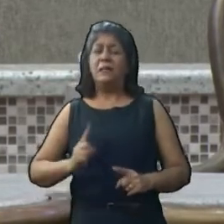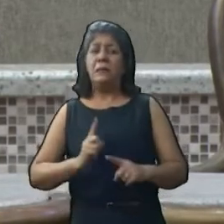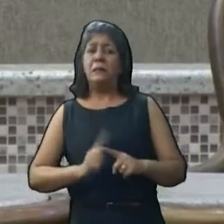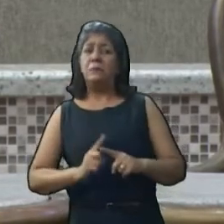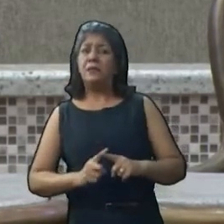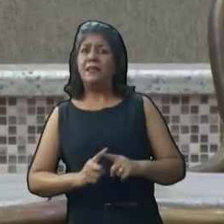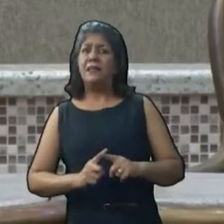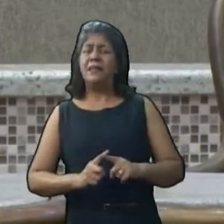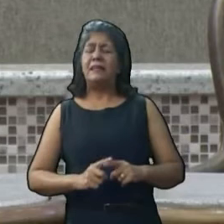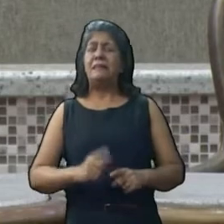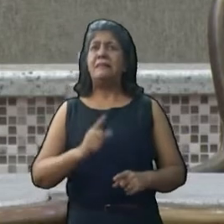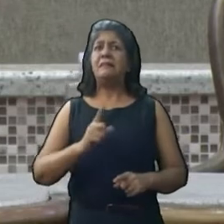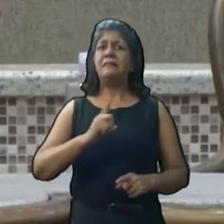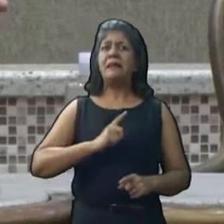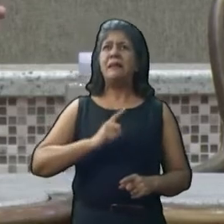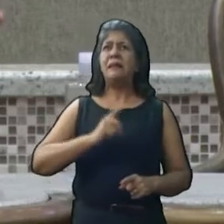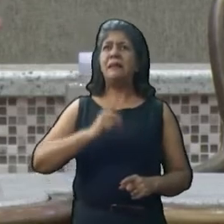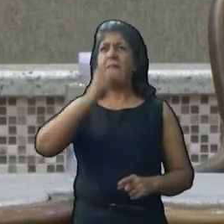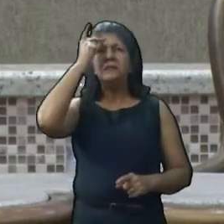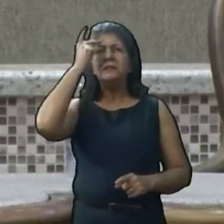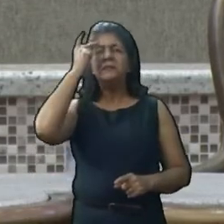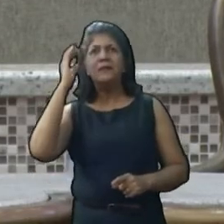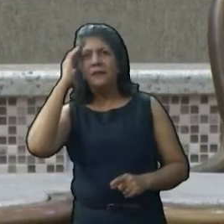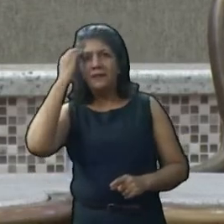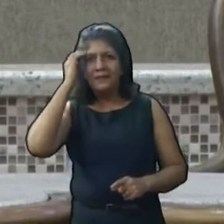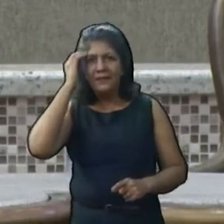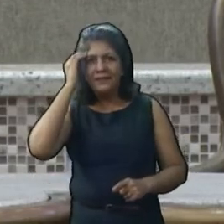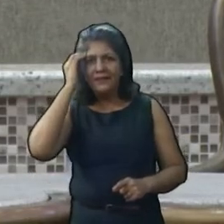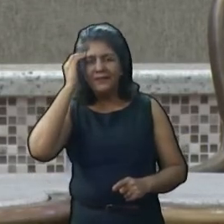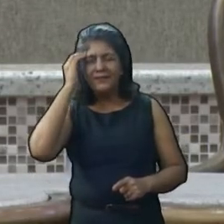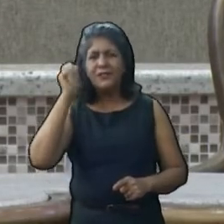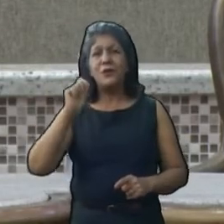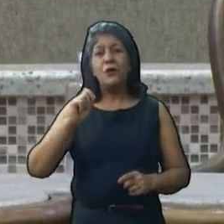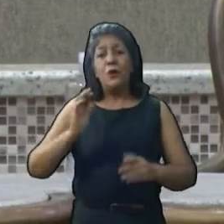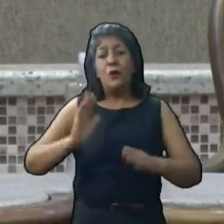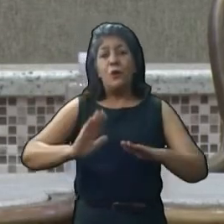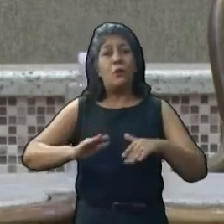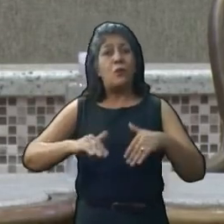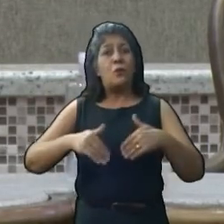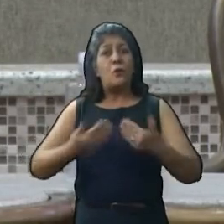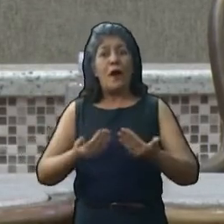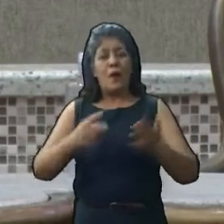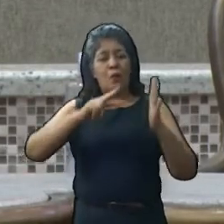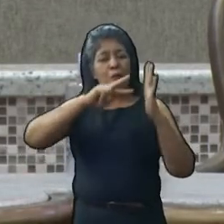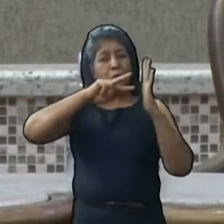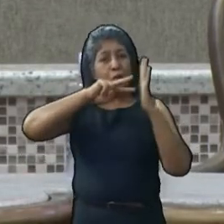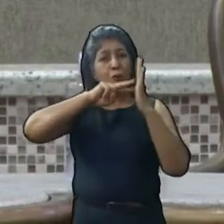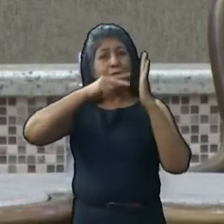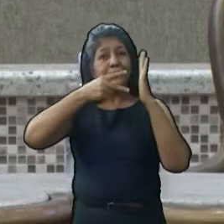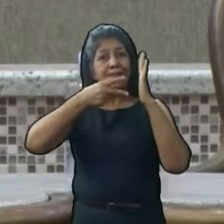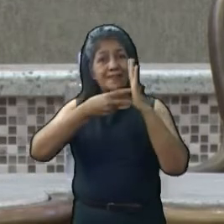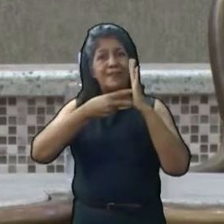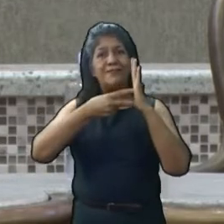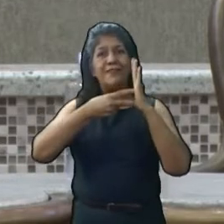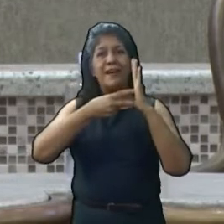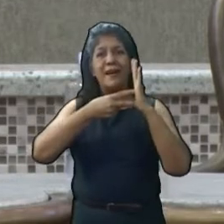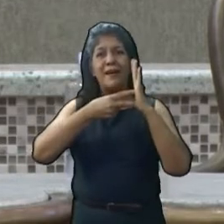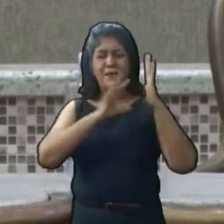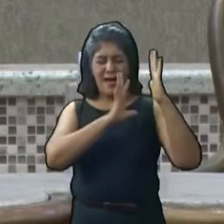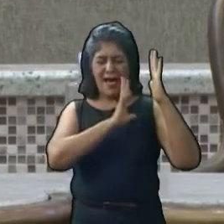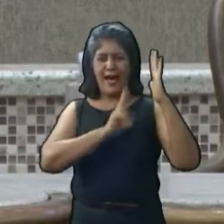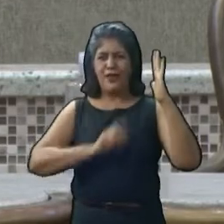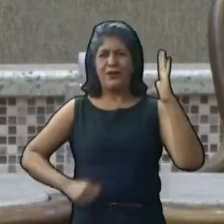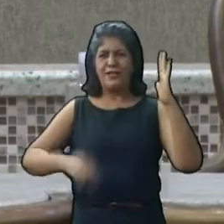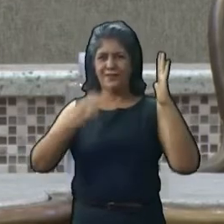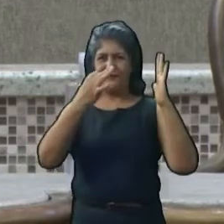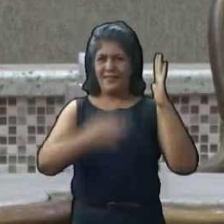adoração adoração e a pessoa se render se entregar o espírito santo de deus sem reservas